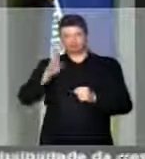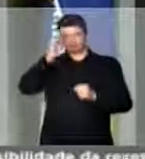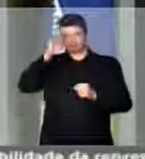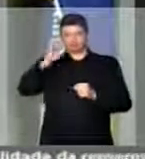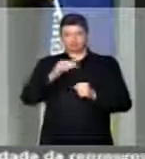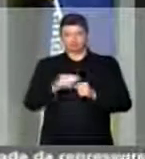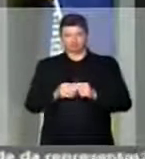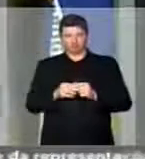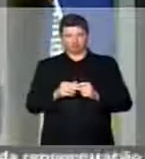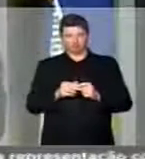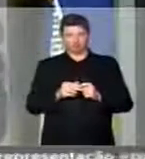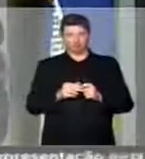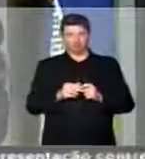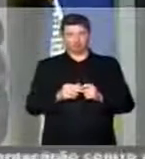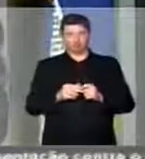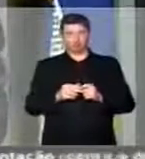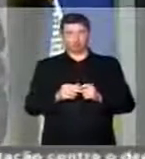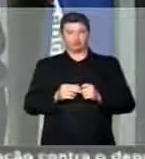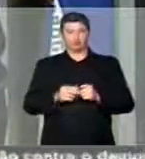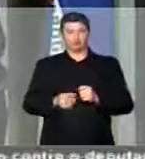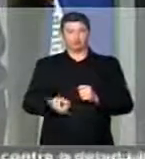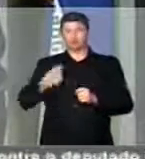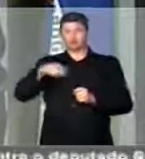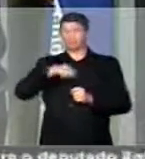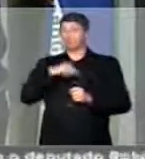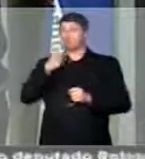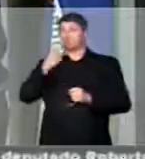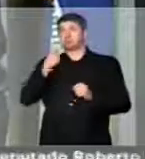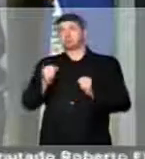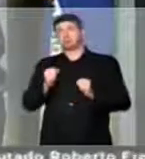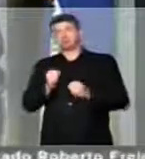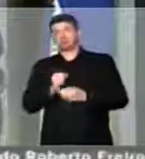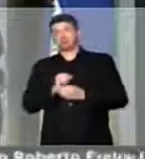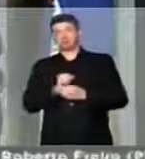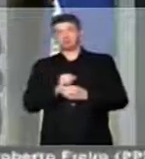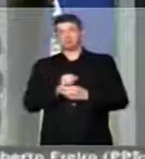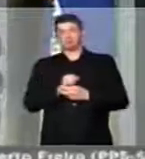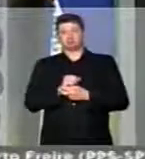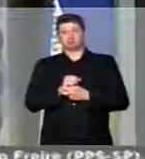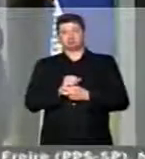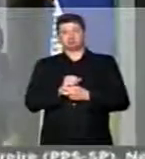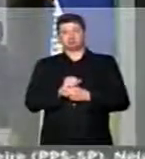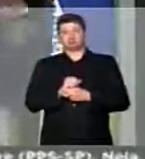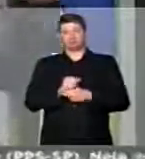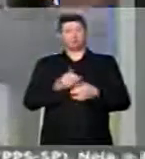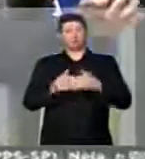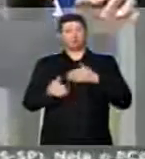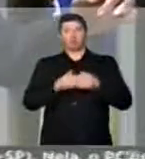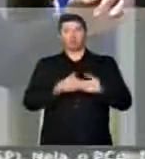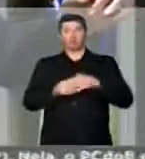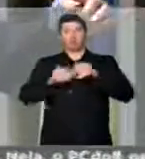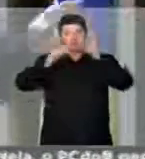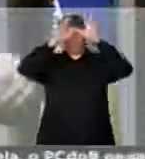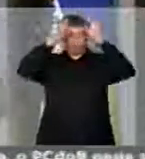Marcos Pestana, que nós podemos assim dizer que veio do Oiapoque até o